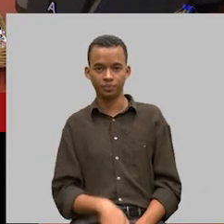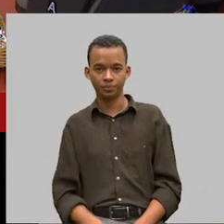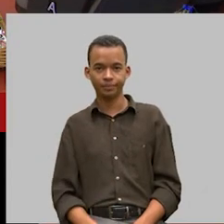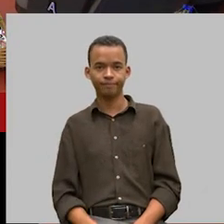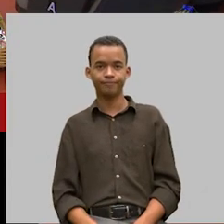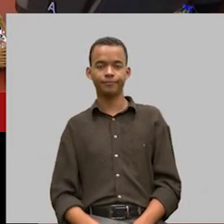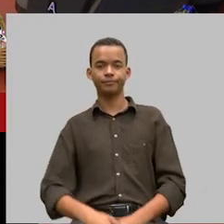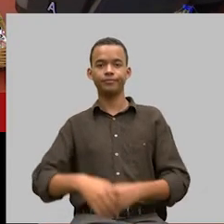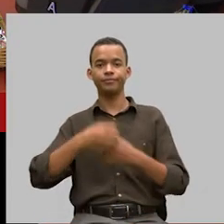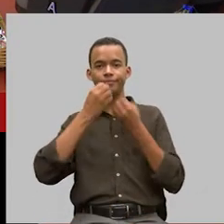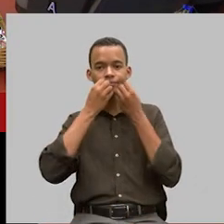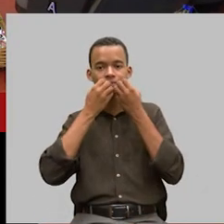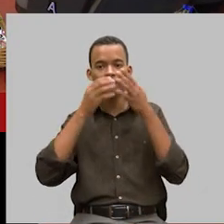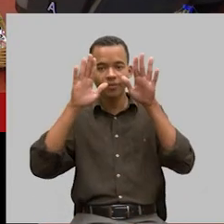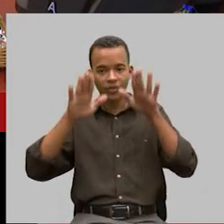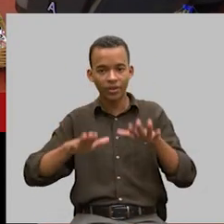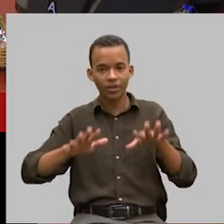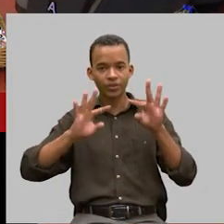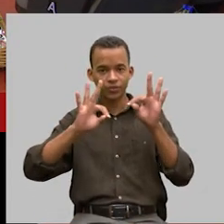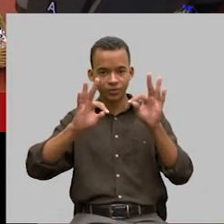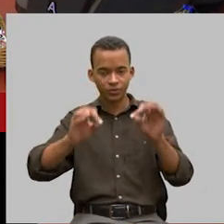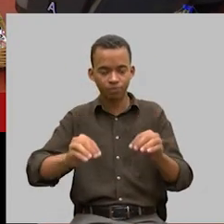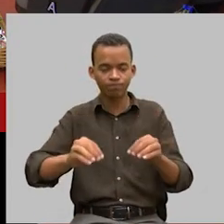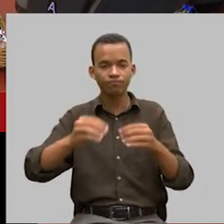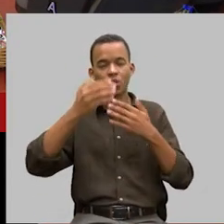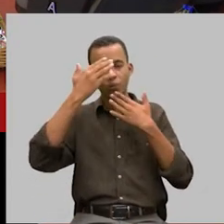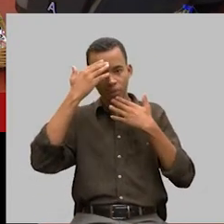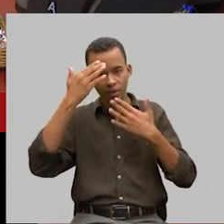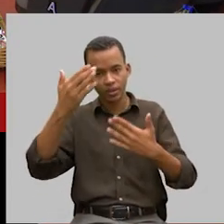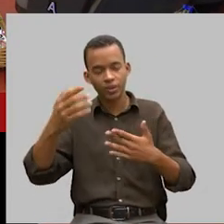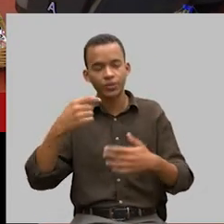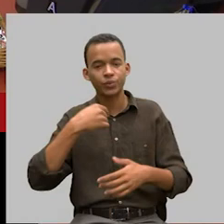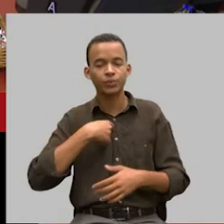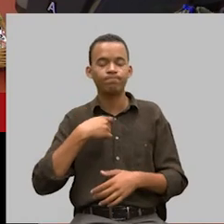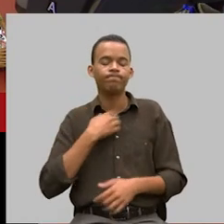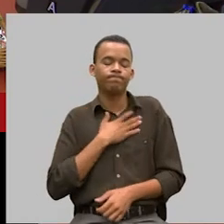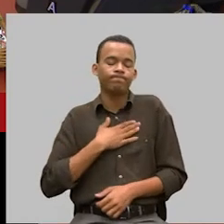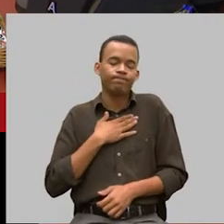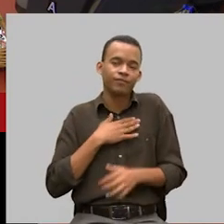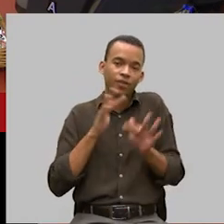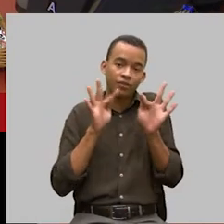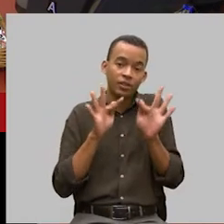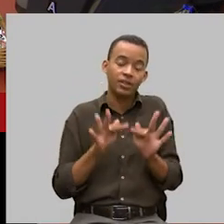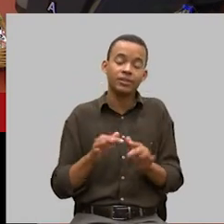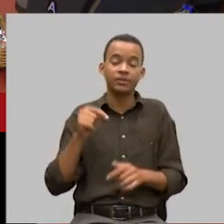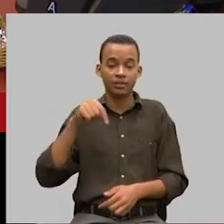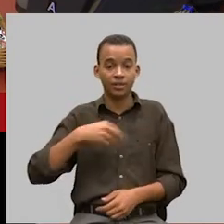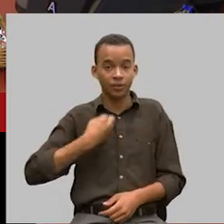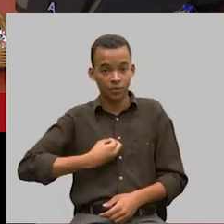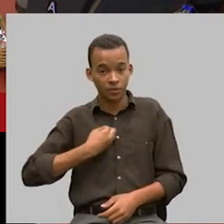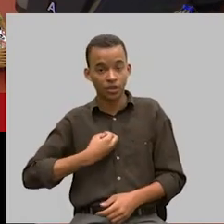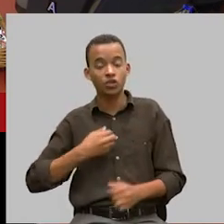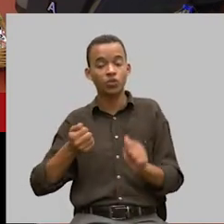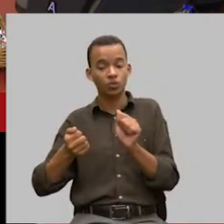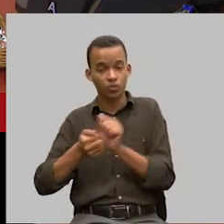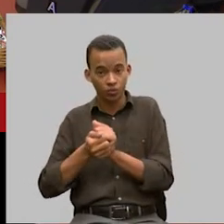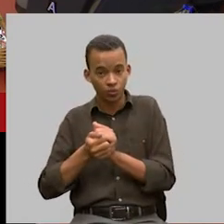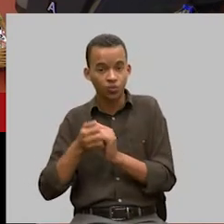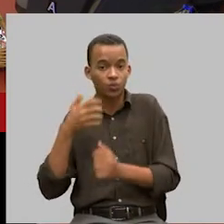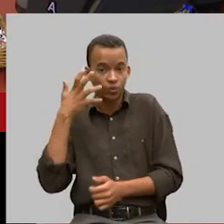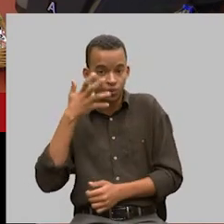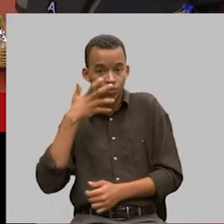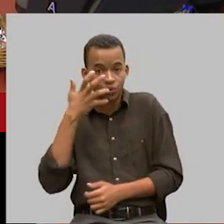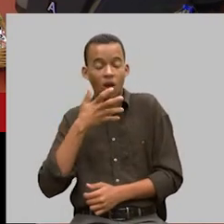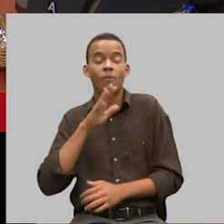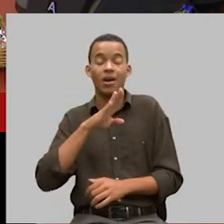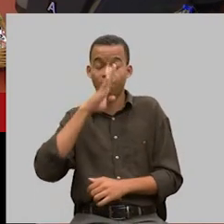mais do que a oportunidade de fala oportunidade de reencontrar companheiros e companheiras da luta eh muitos muitas né que a